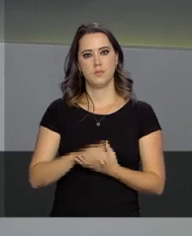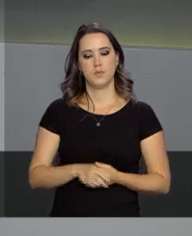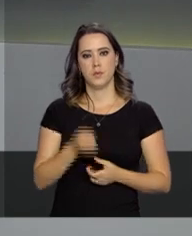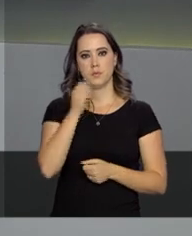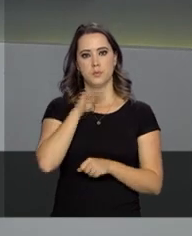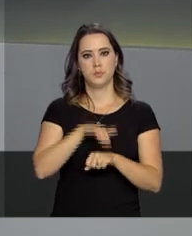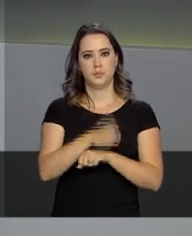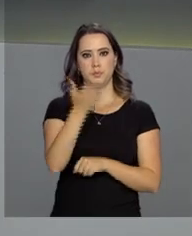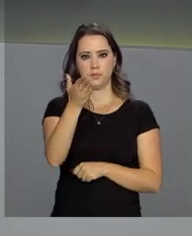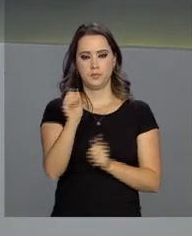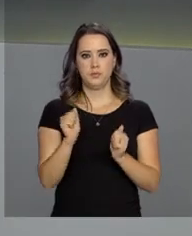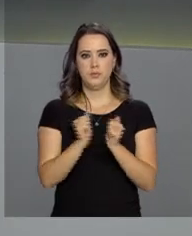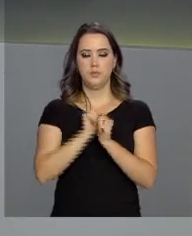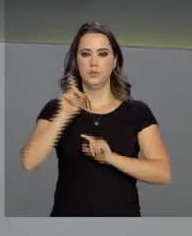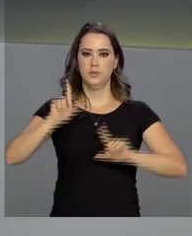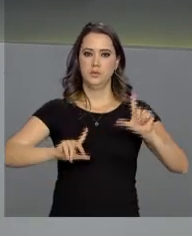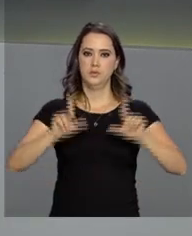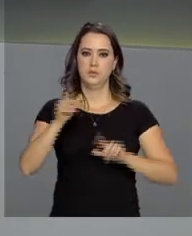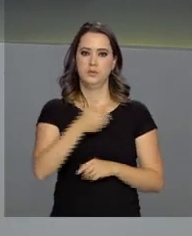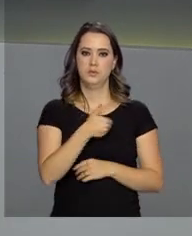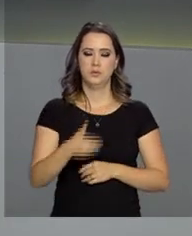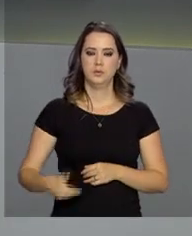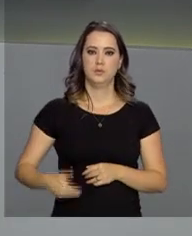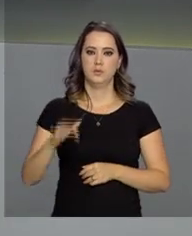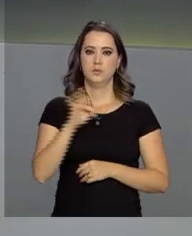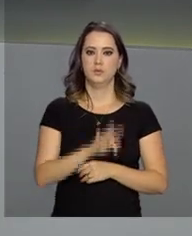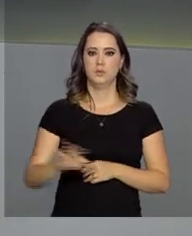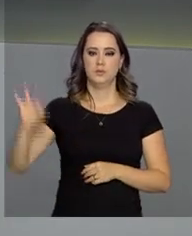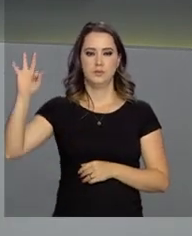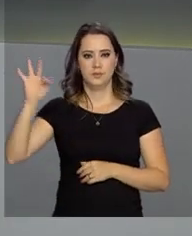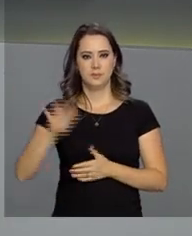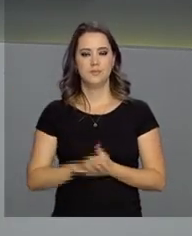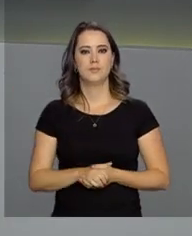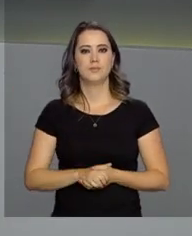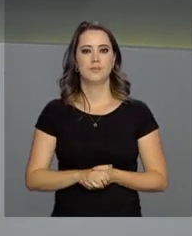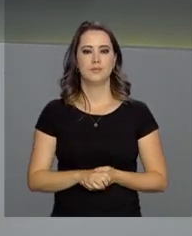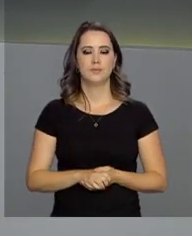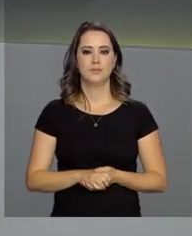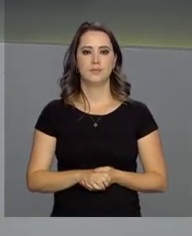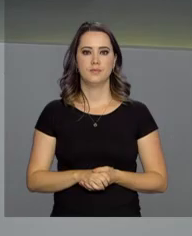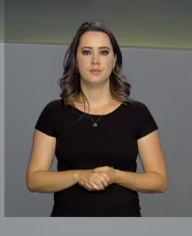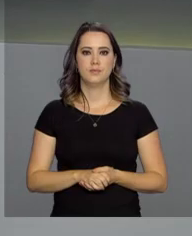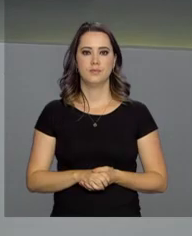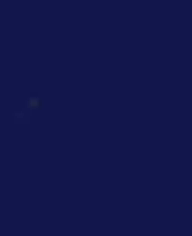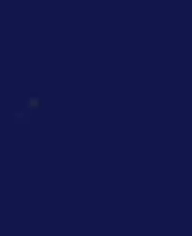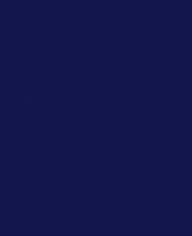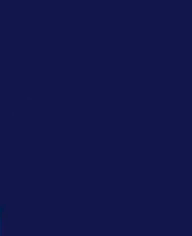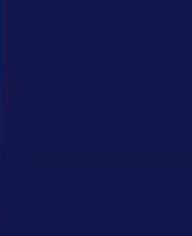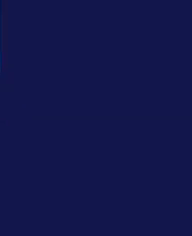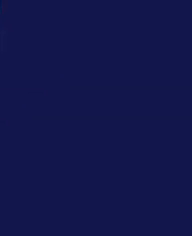uma boa noite pra você continue com a gente aqui na nbr a tv do governo federal